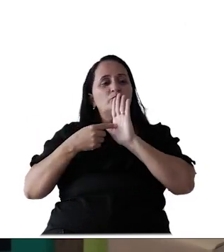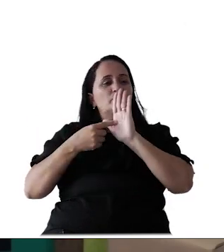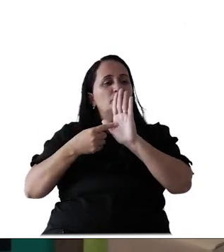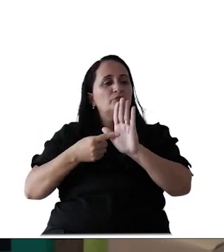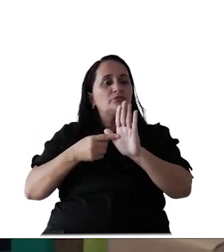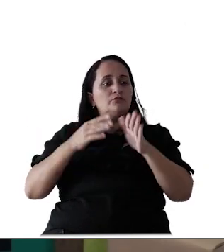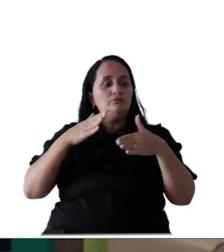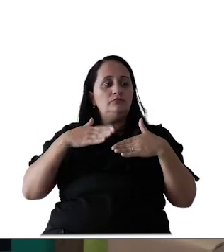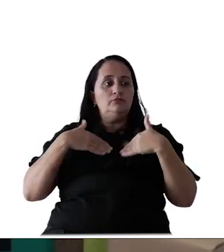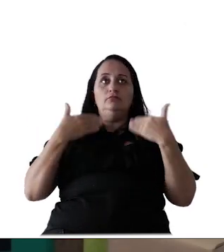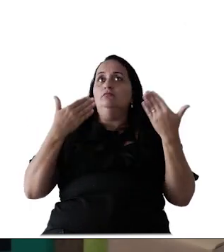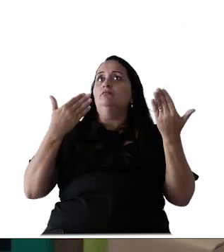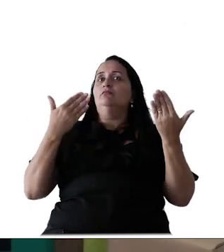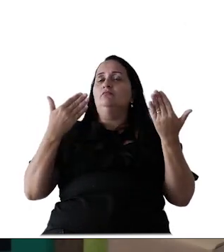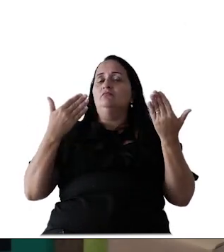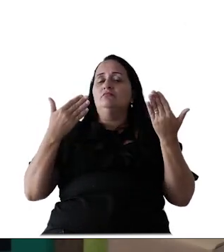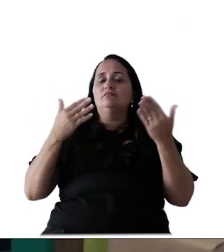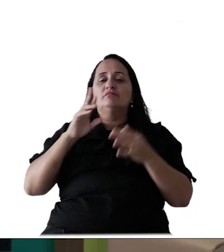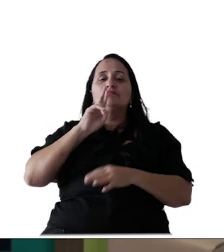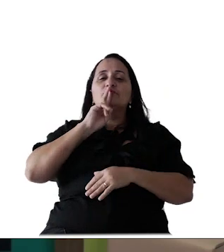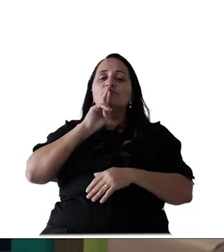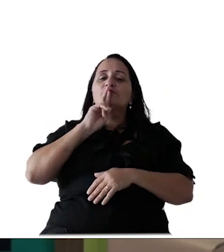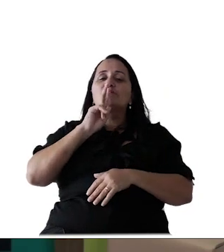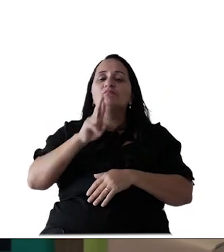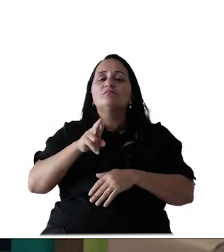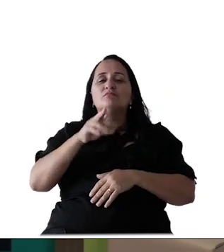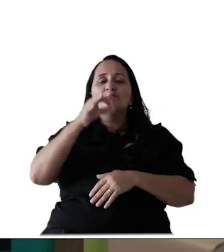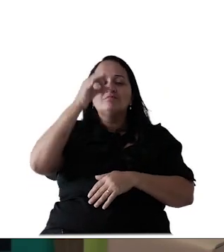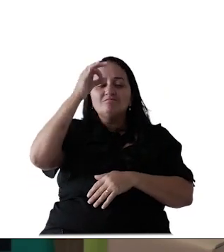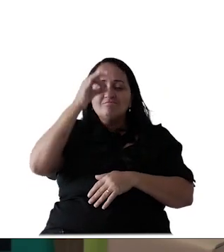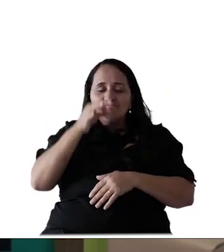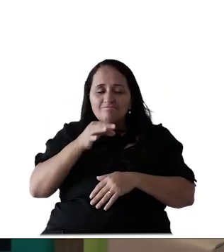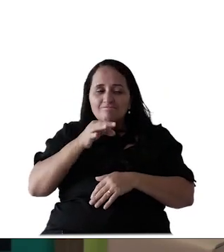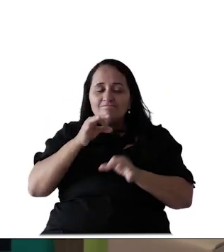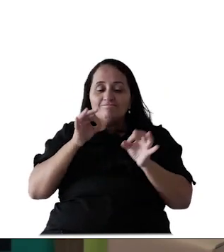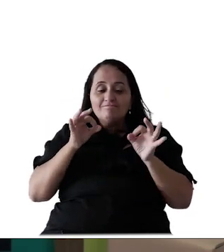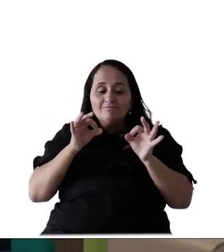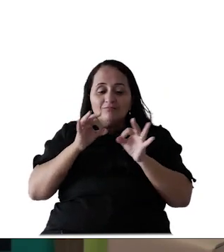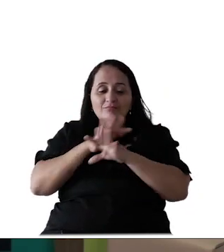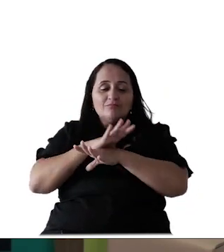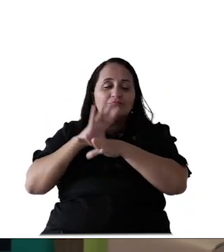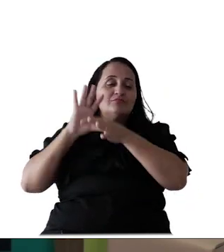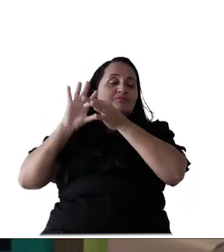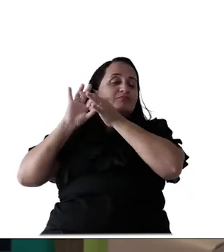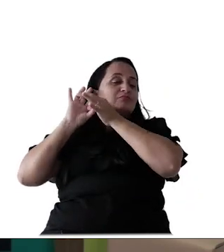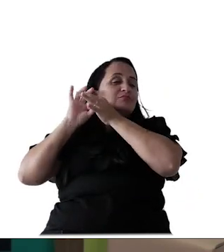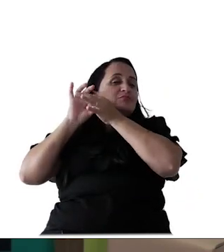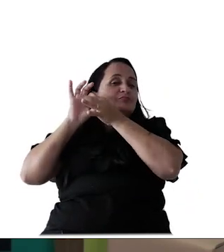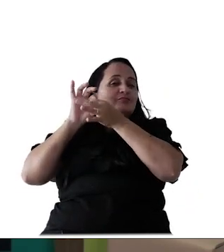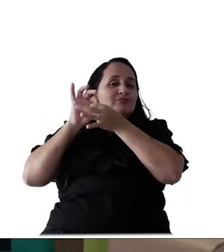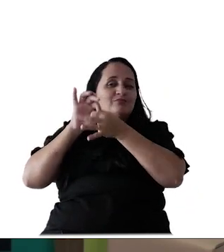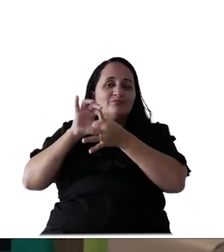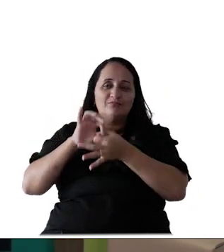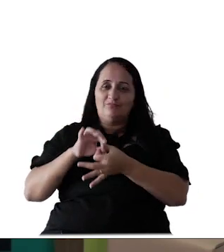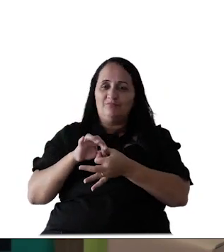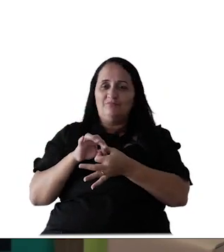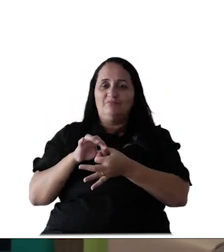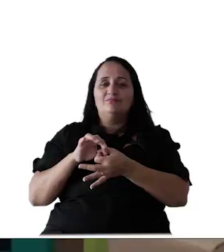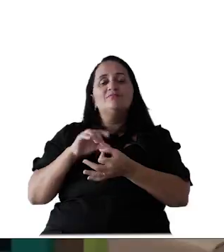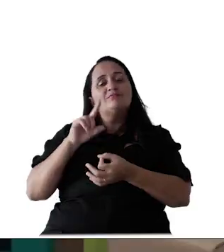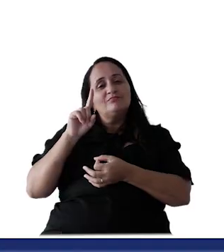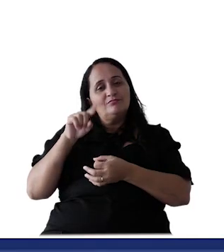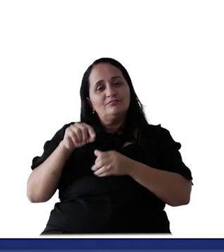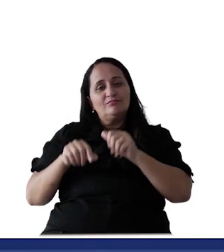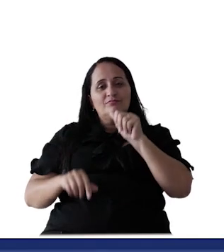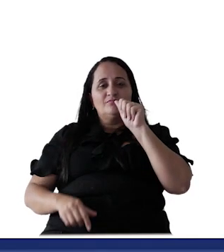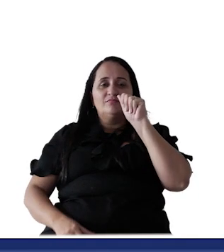estou assustada. Resposta correta, então, completa, né, pelo contexto da tirinha, são as marcas